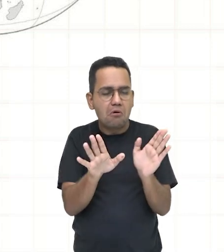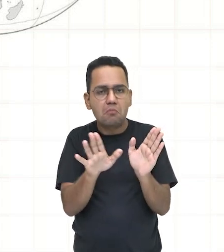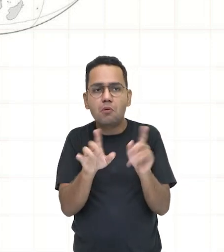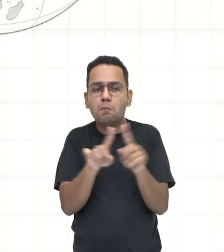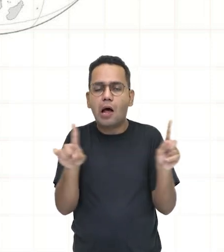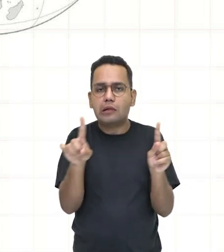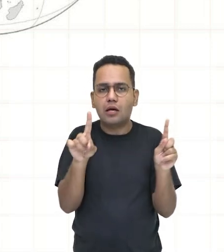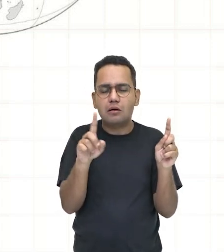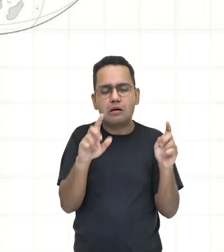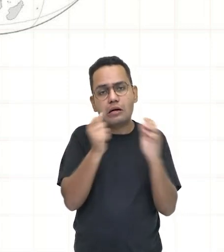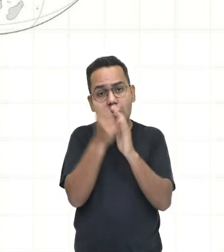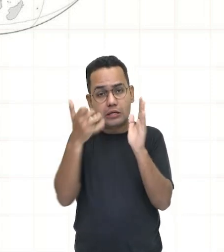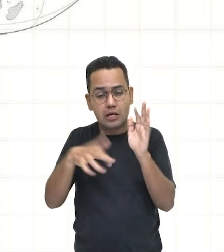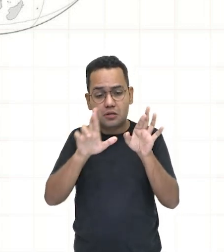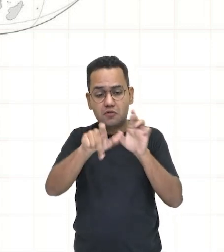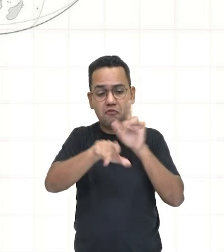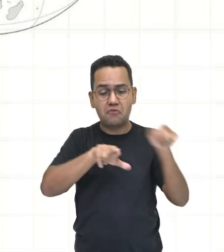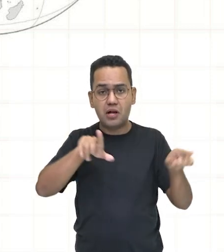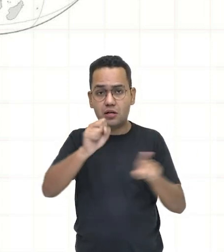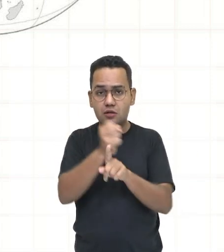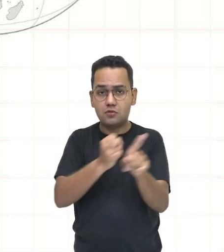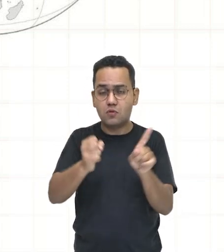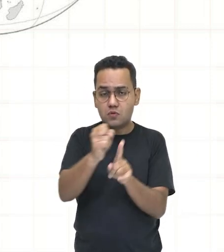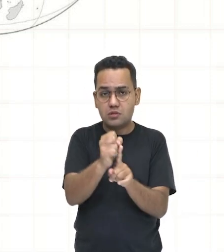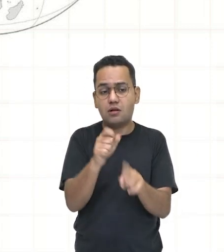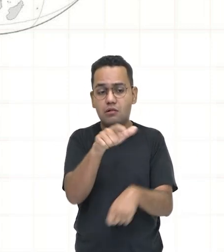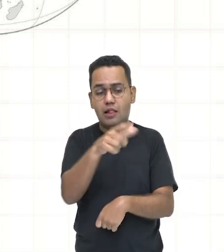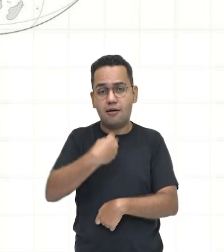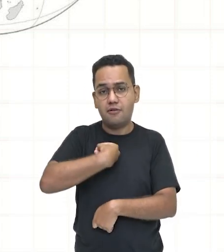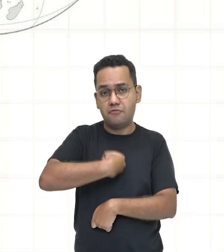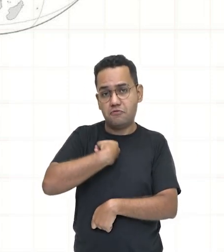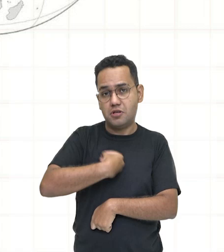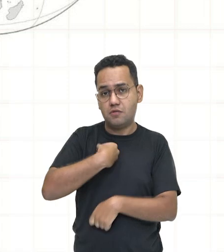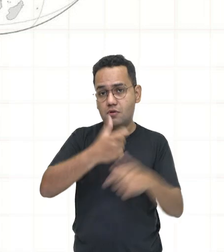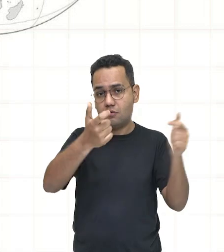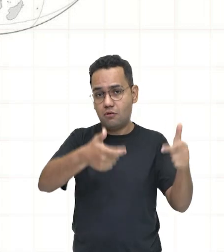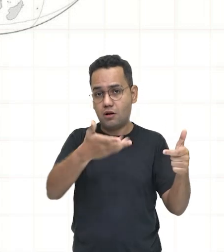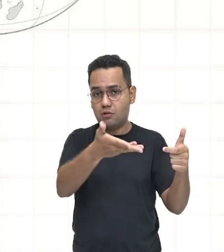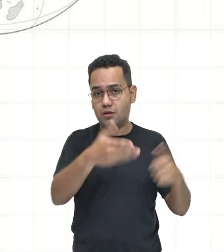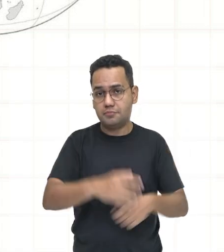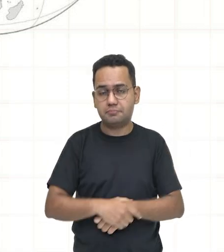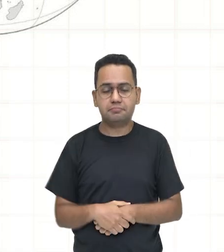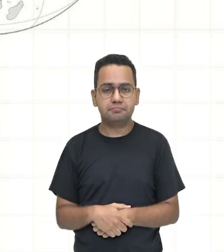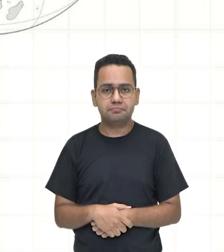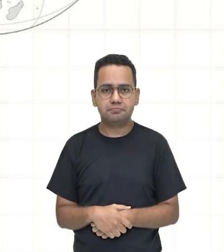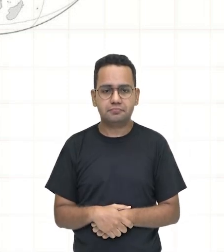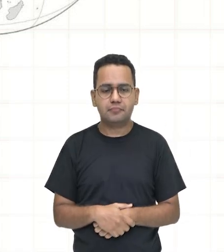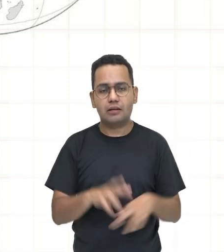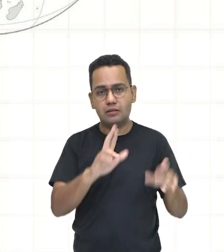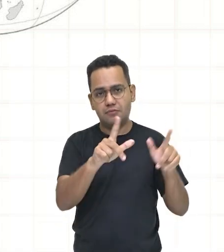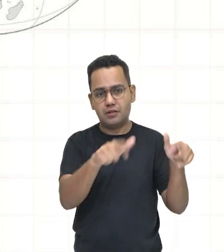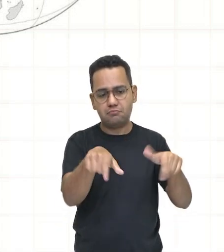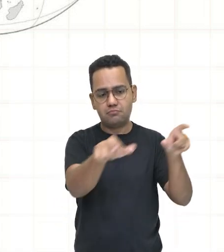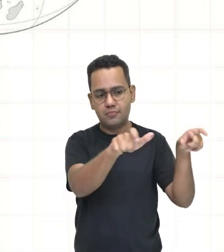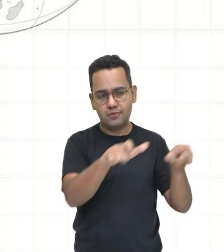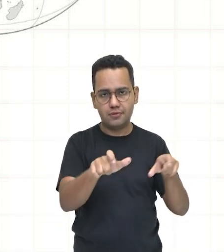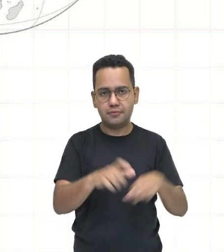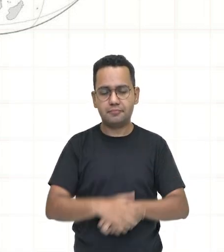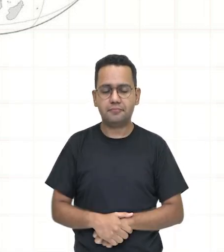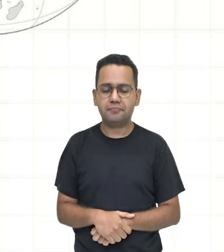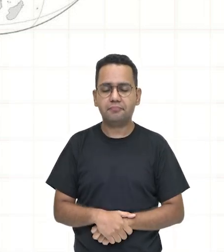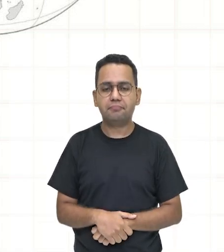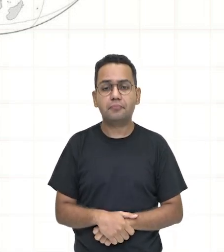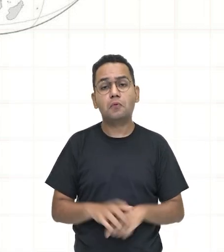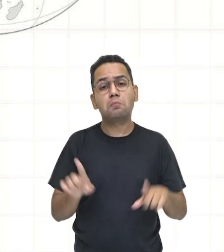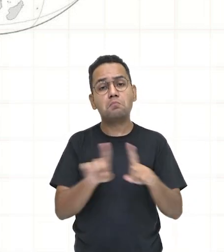bem diferentes nas sociedades que habitam aquelas diferentes regiões, aqueles diferentes lugares. E